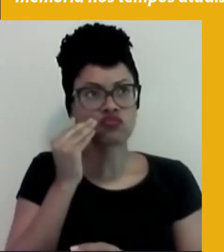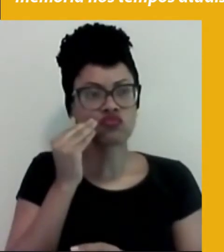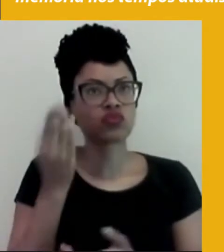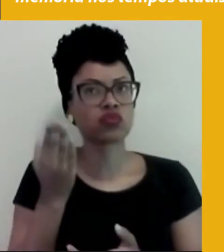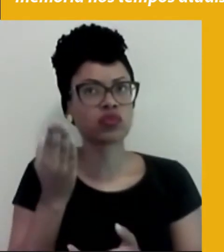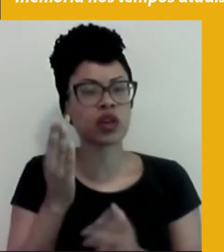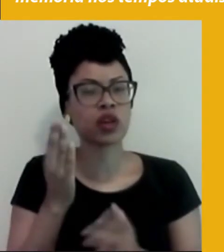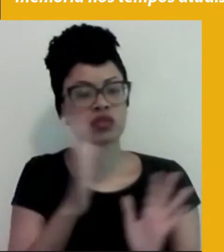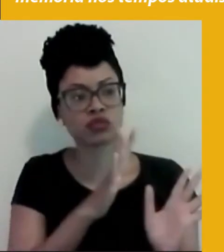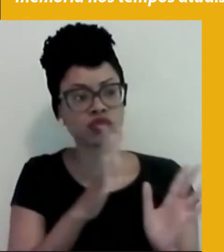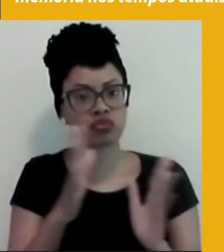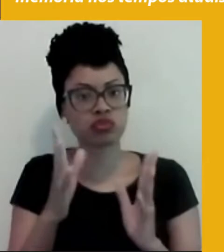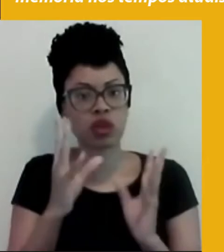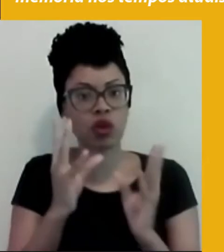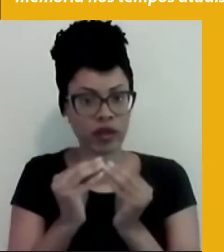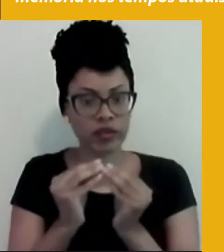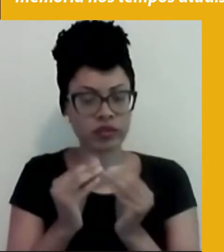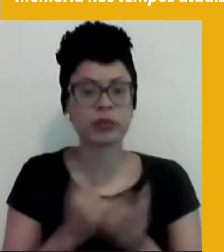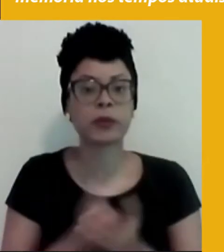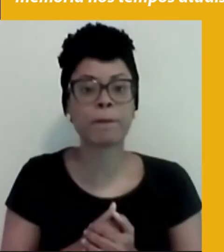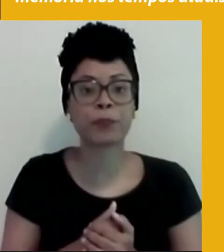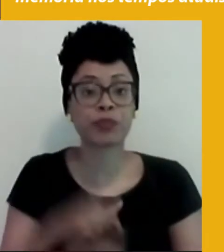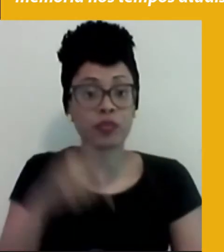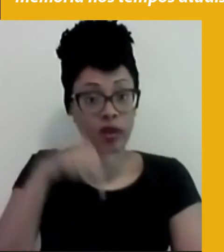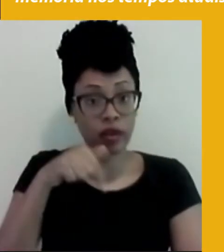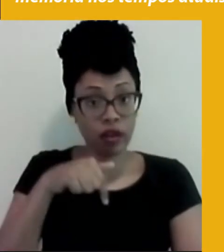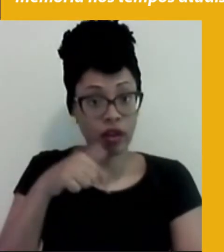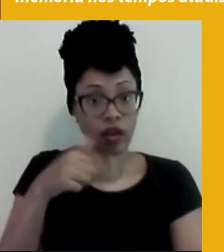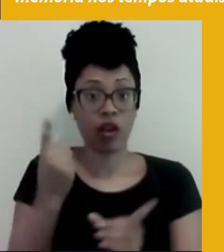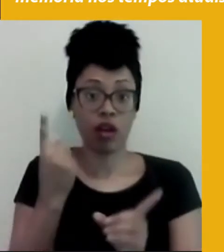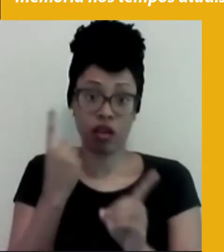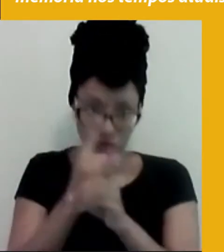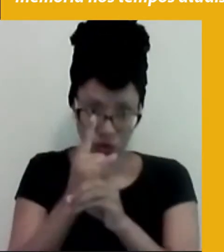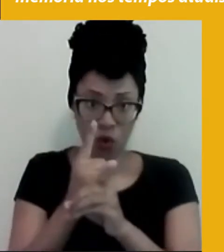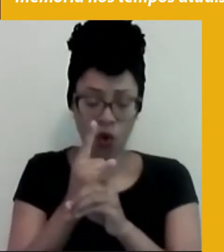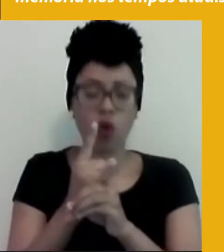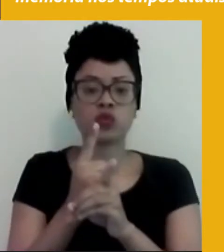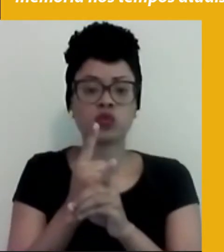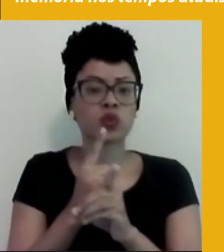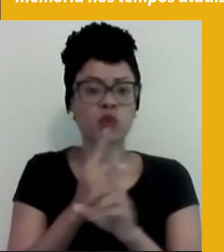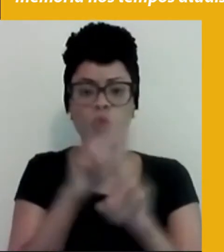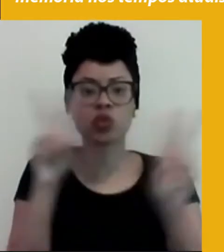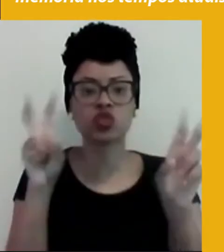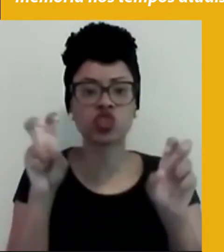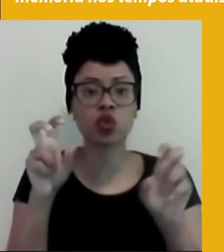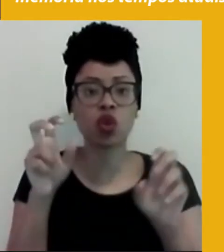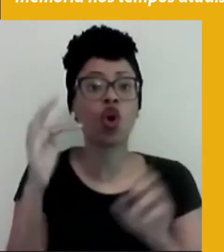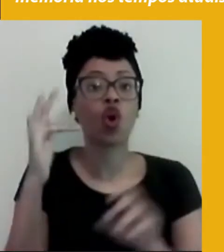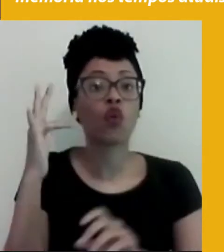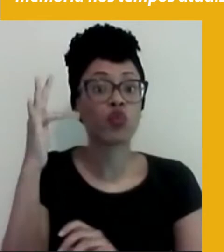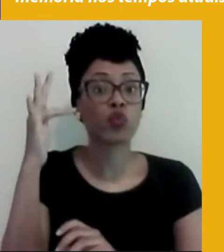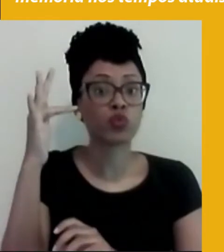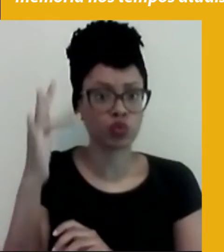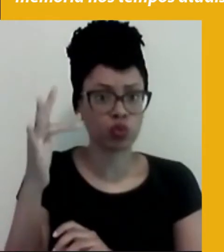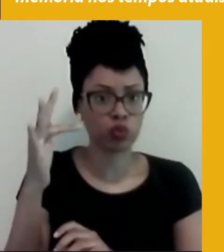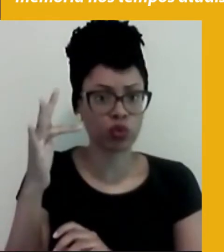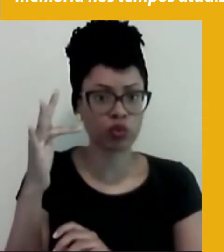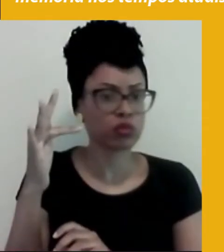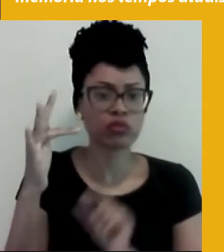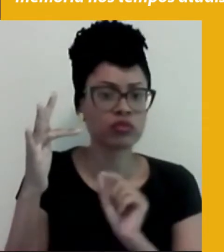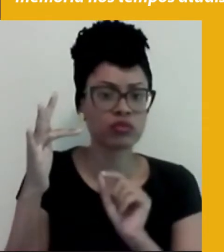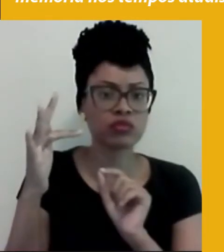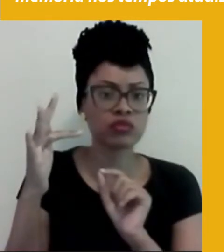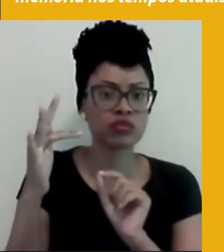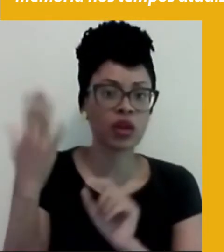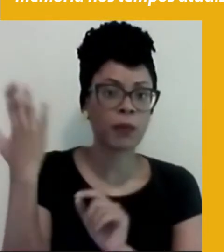Esse encontro tem como título O Futuro de um Passado Recente. Na verdade, é uma pergunta. O futuro de um passado recente? Né?